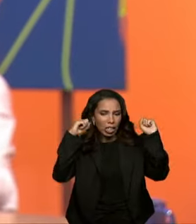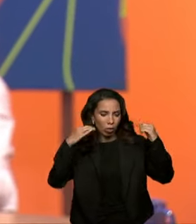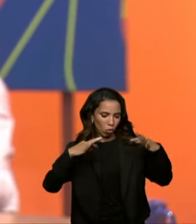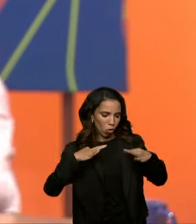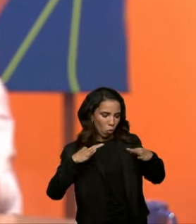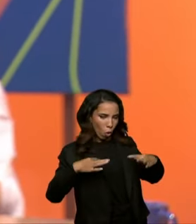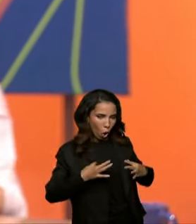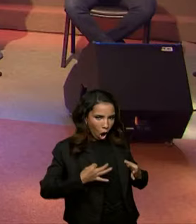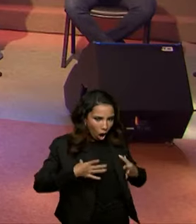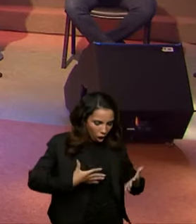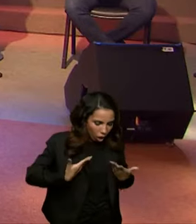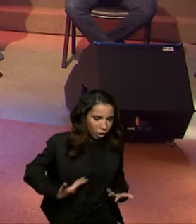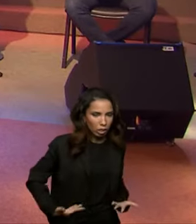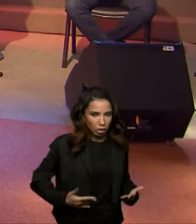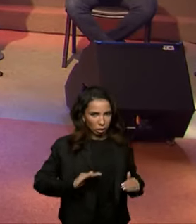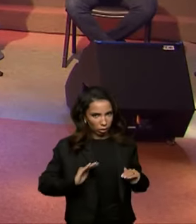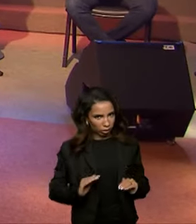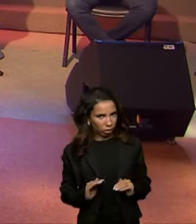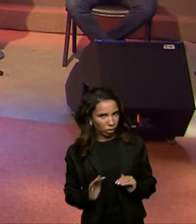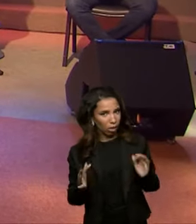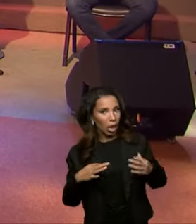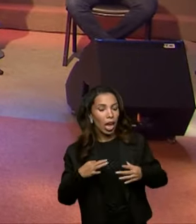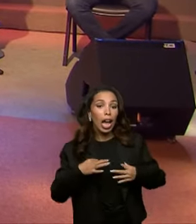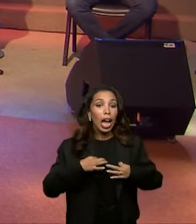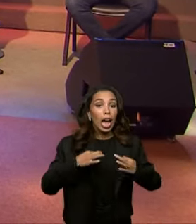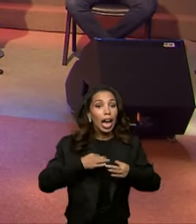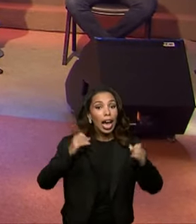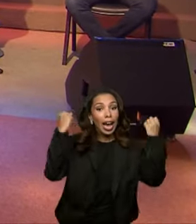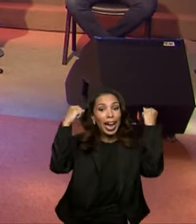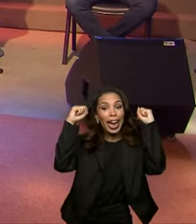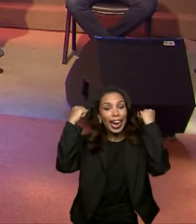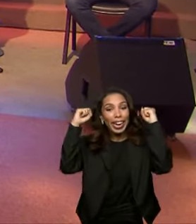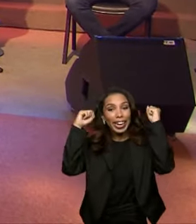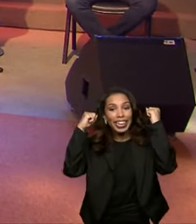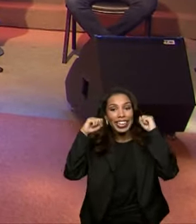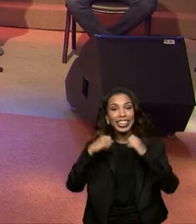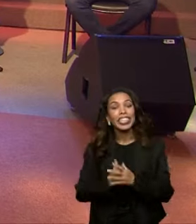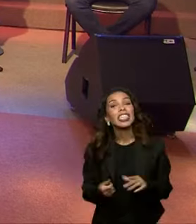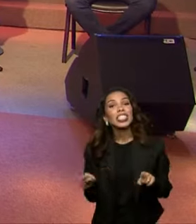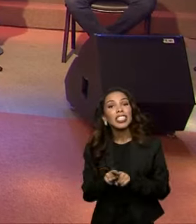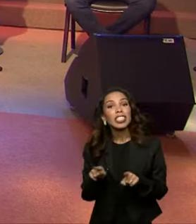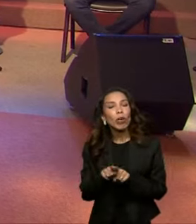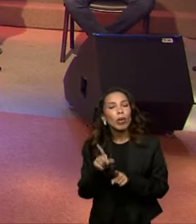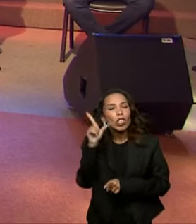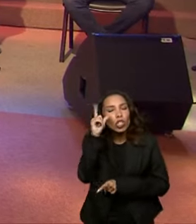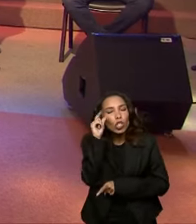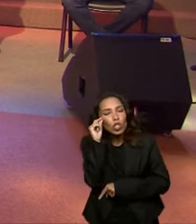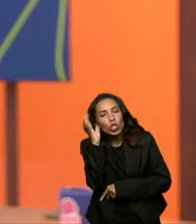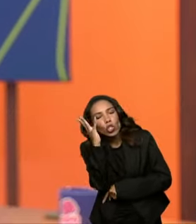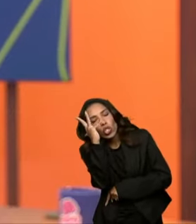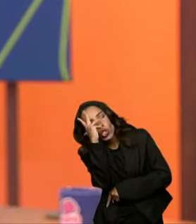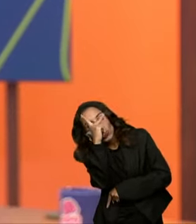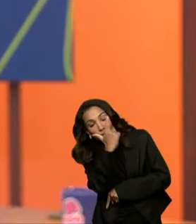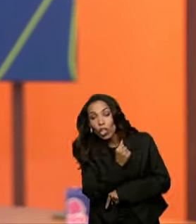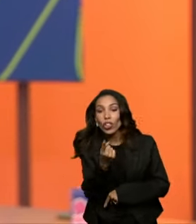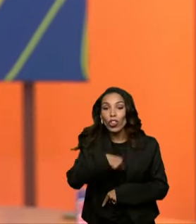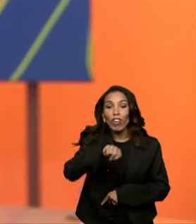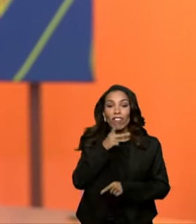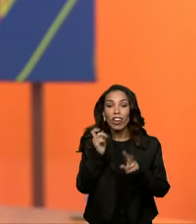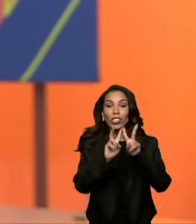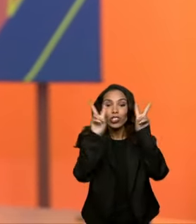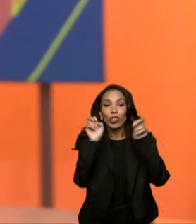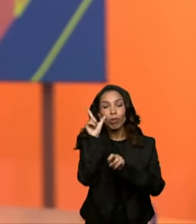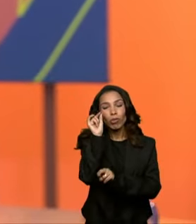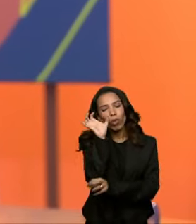bom sono também, né? Aquele bom sono, sono da beleza. Sono da beleza. Sono da beleza. Vamos conversar muito sobre o sono da beleza, porque os